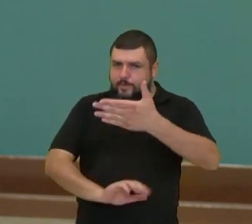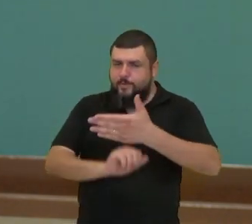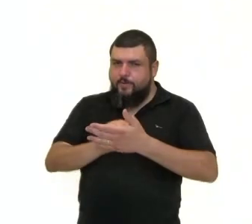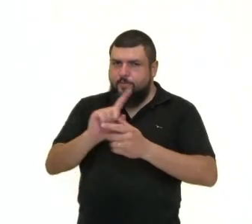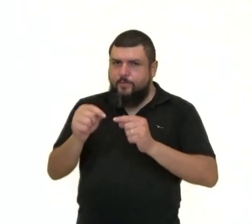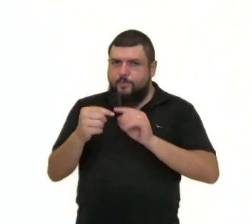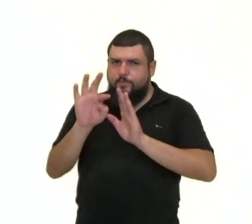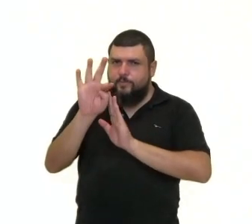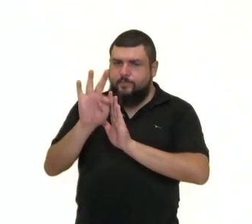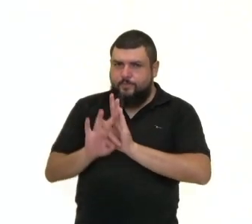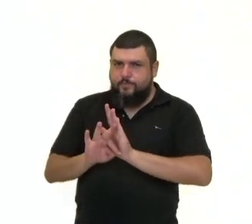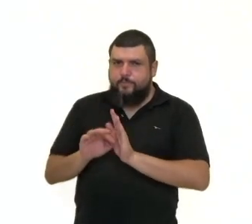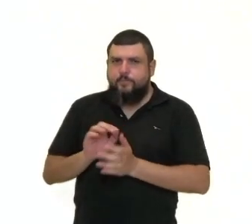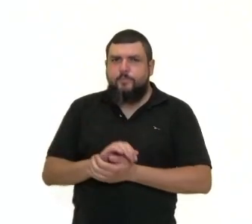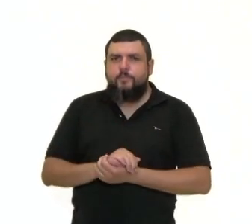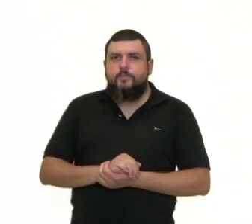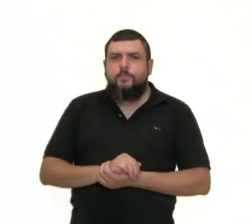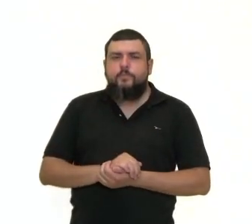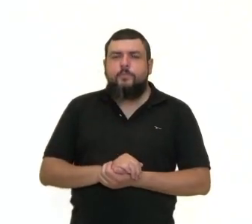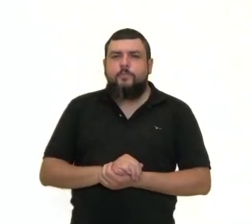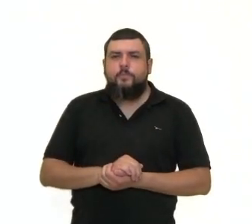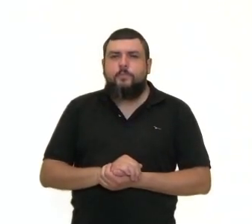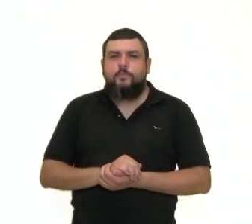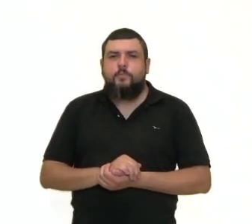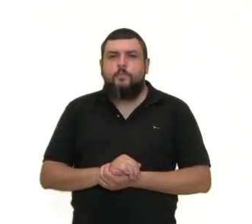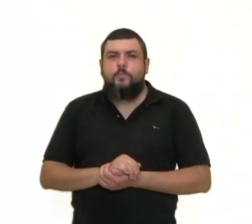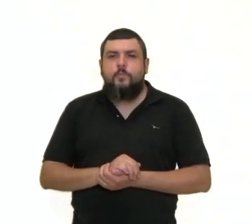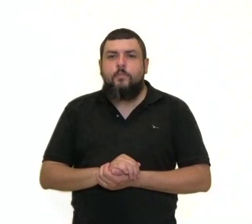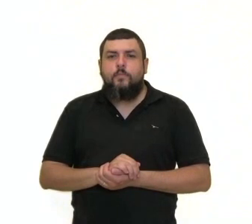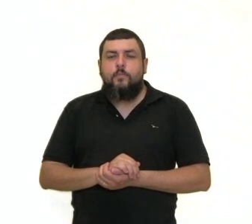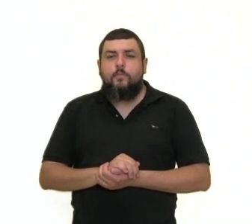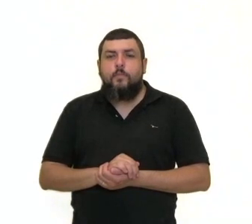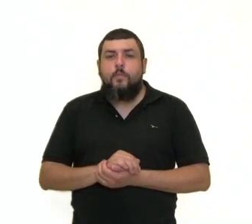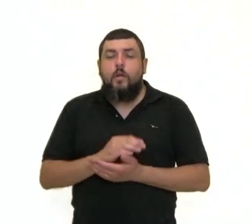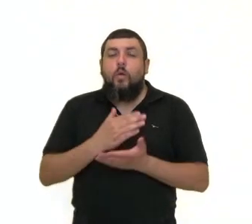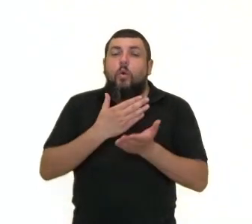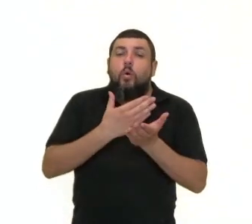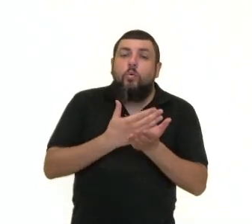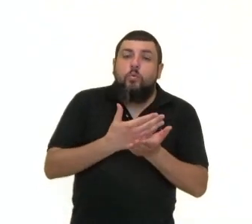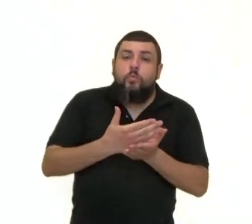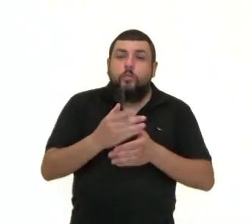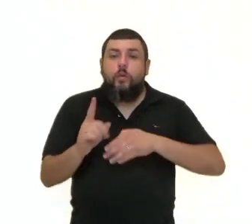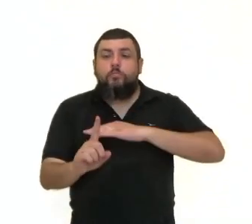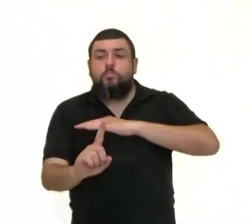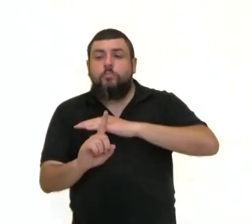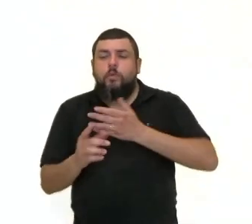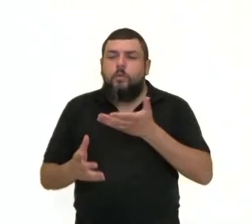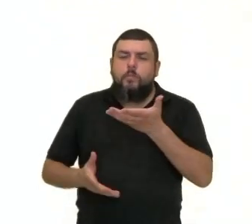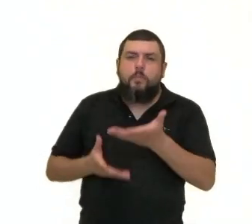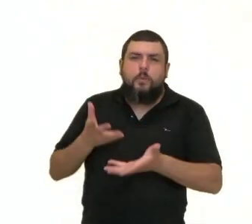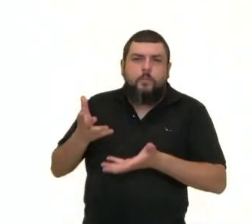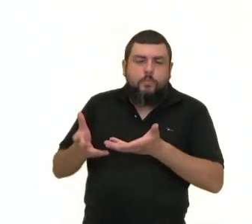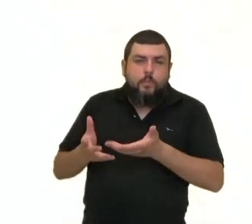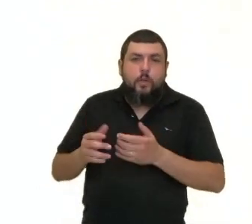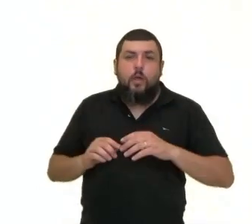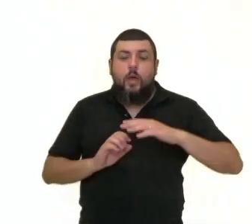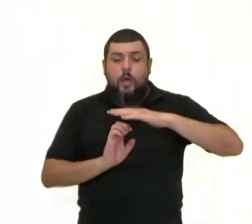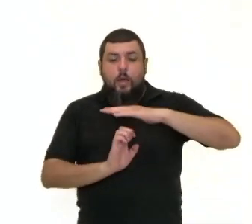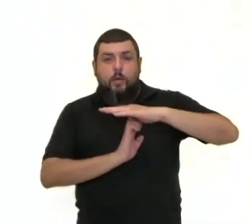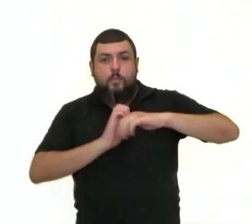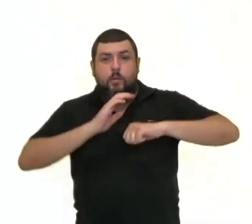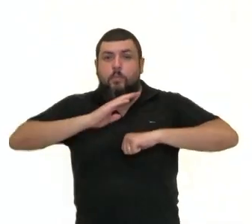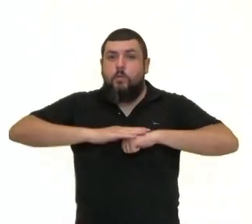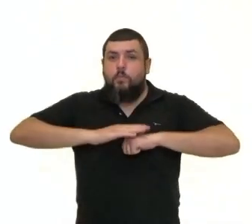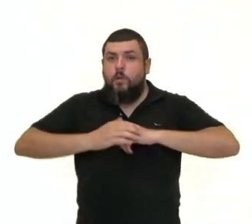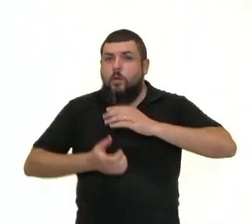esse trecho. Assim que o atendimento for iniciado, diz o PROCON São Paulo, a empresa deve criar um número de protocolo